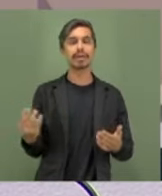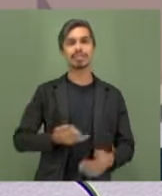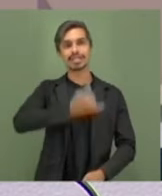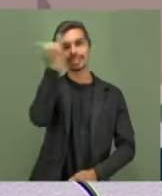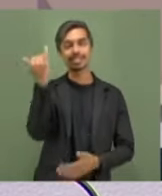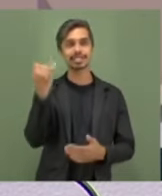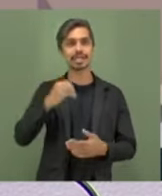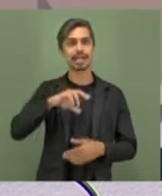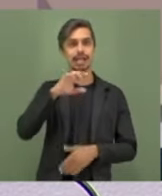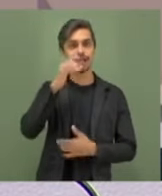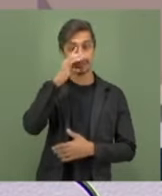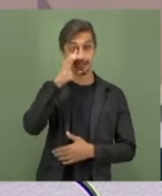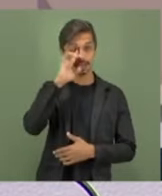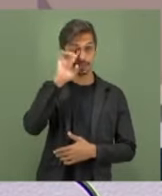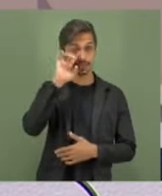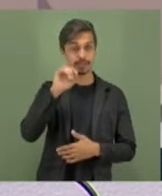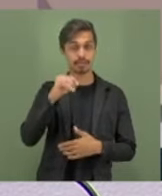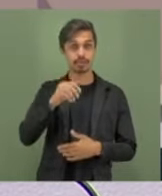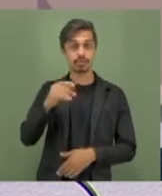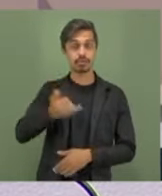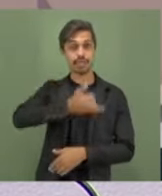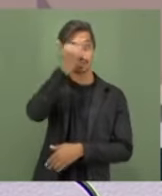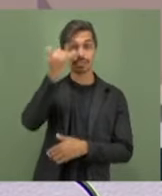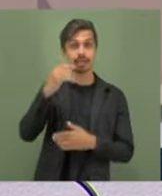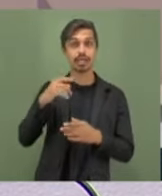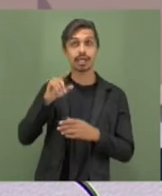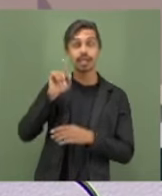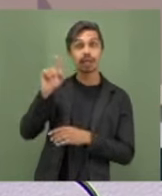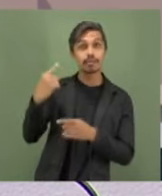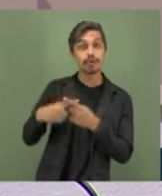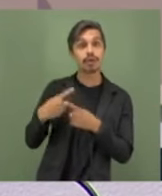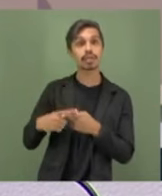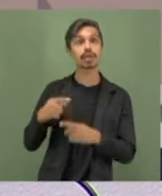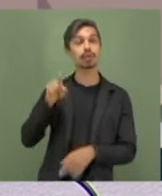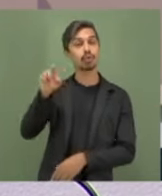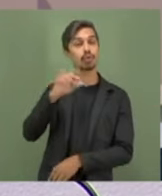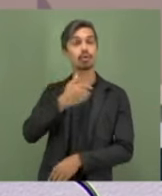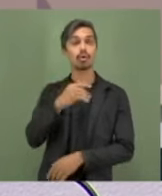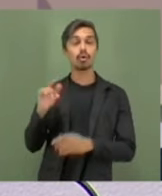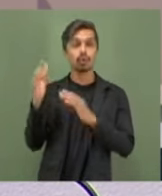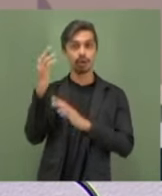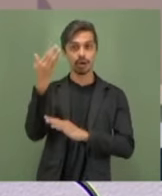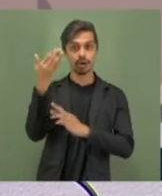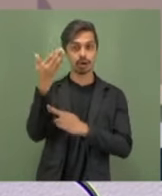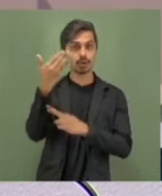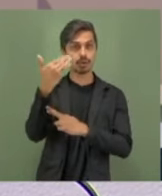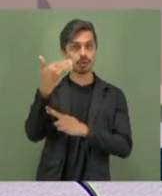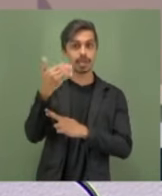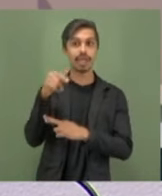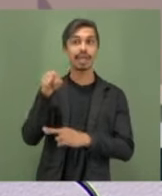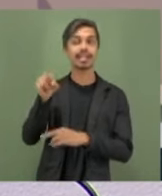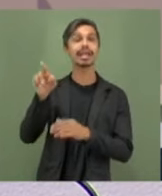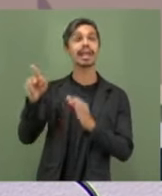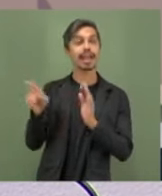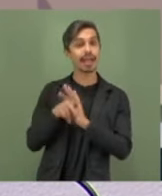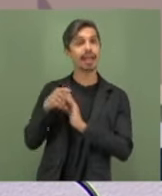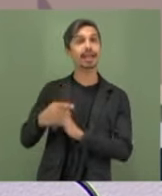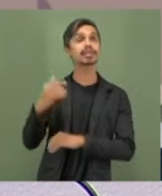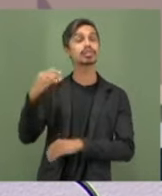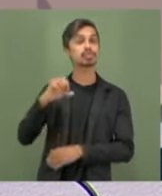primeiro-ministro de Portugal era um governo socialista que andou a fazer o L e que abafou completamente o caso. Porque se fosse